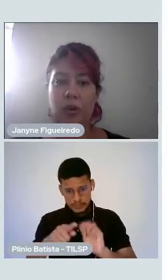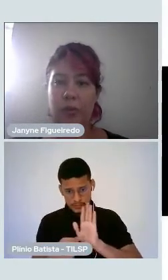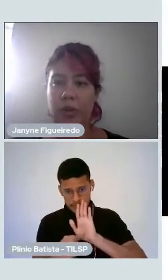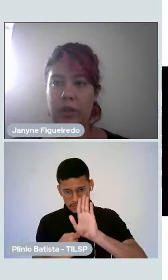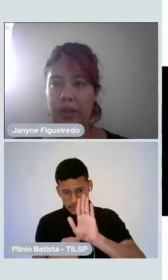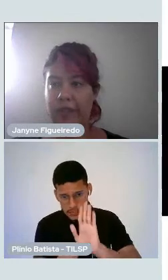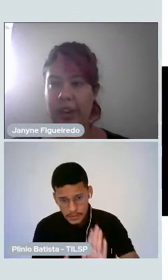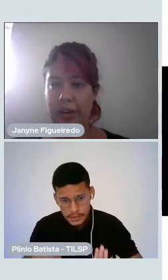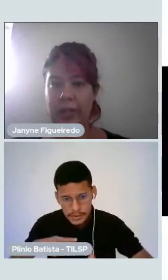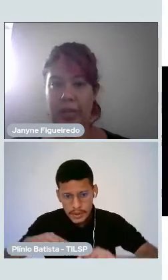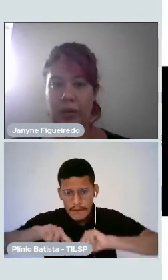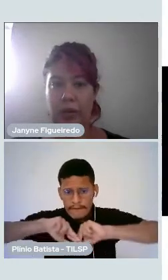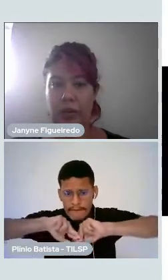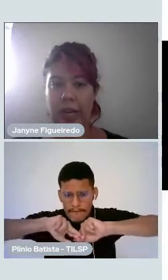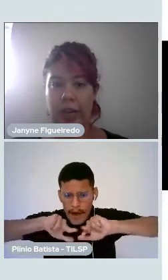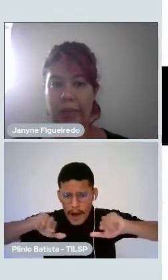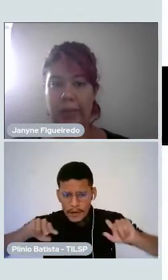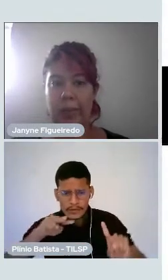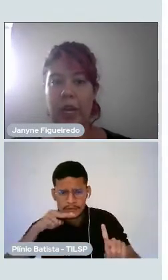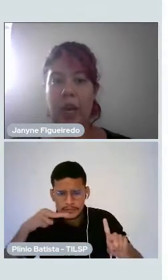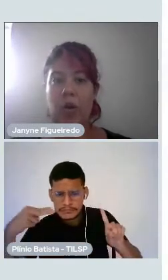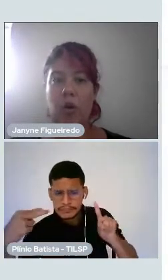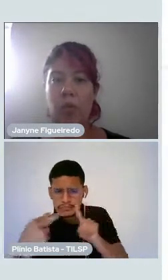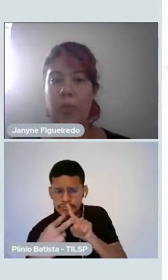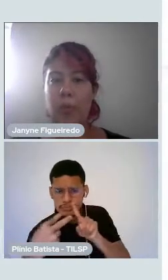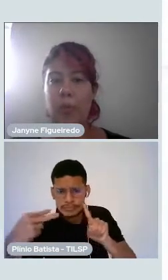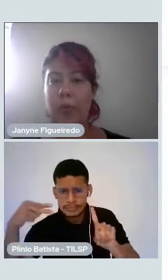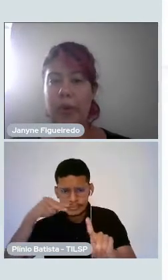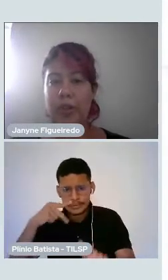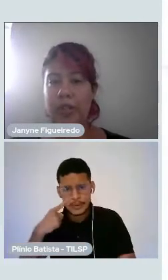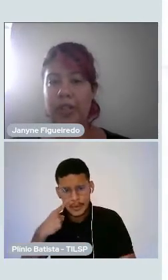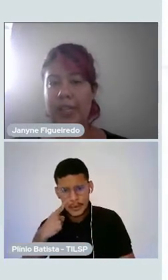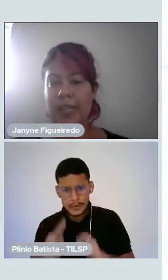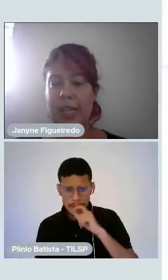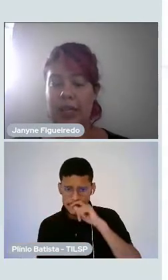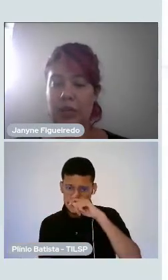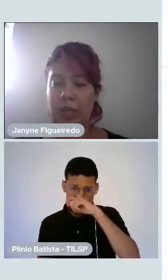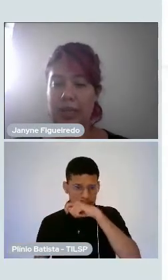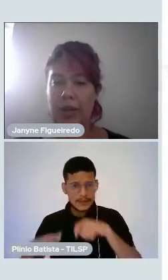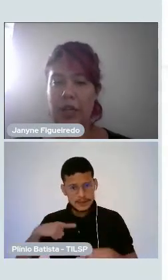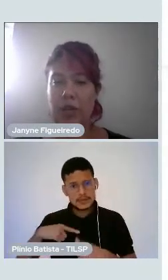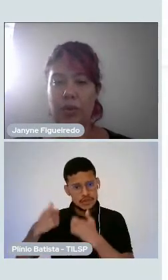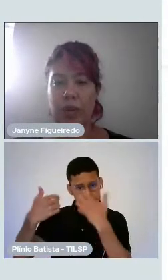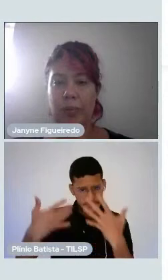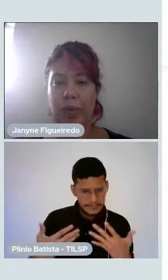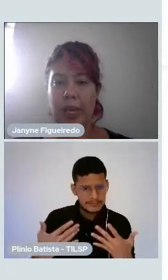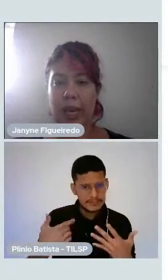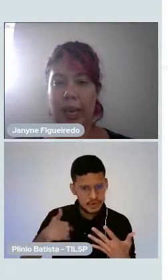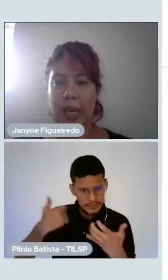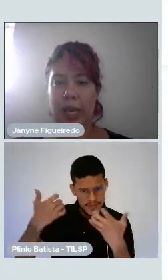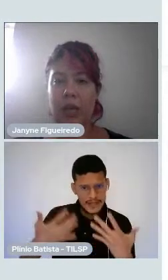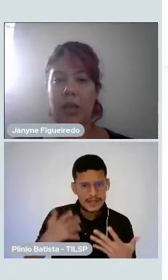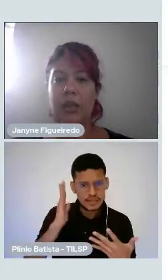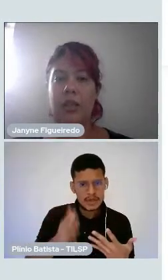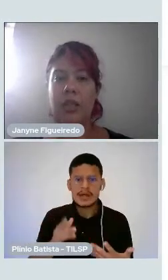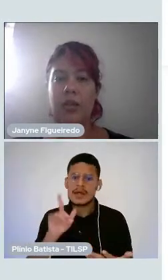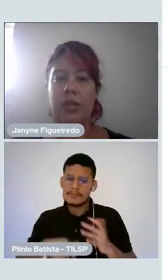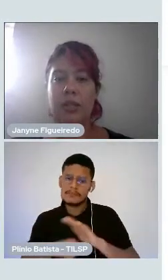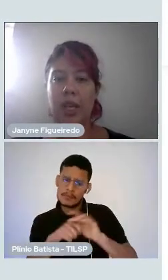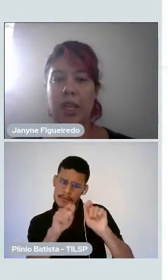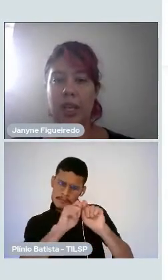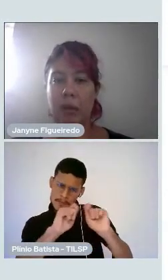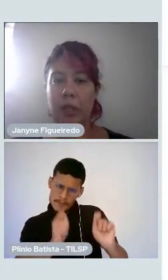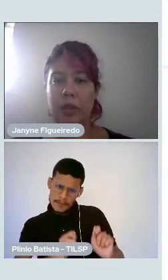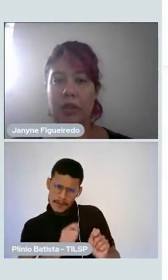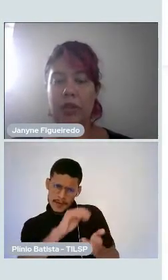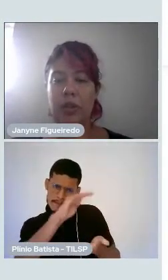várias formas, em vários ângulos, né? Como eu já tinha citado antes, é uma escultura pequena, de